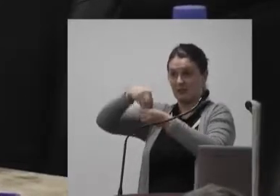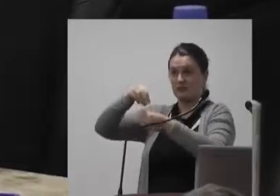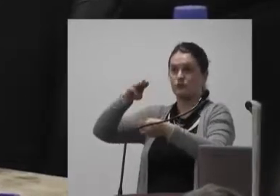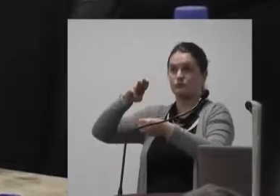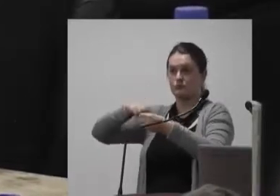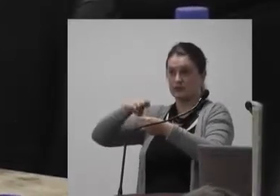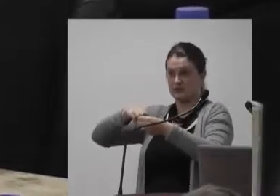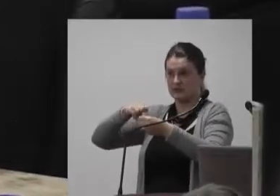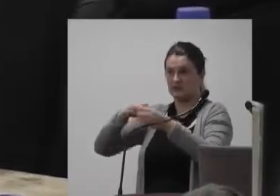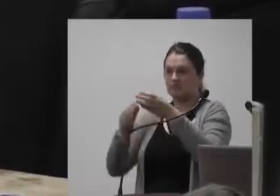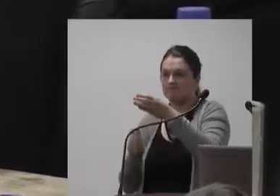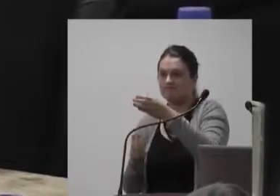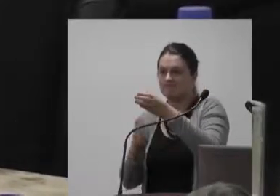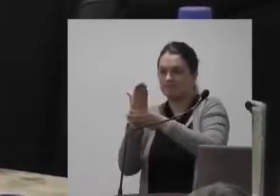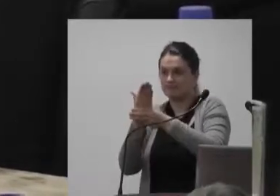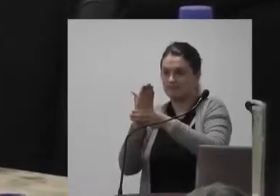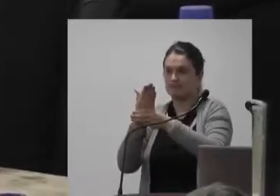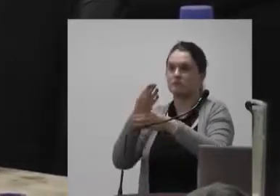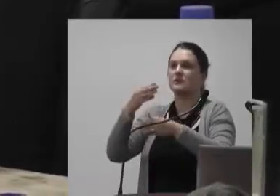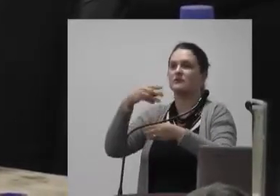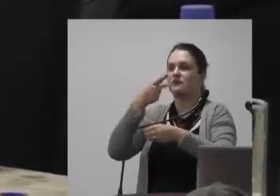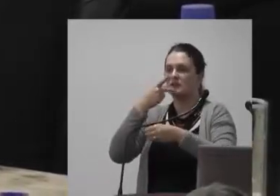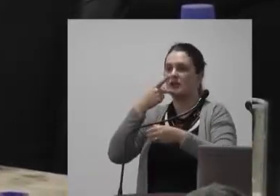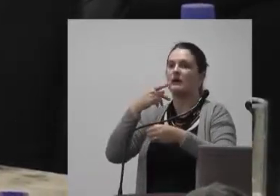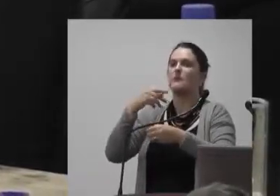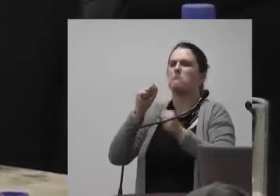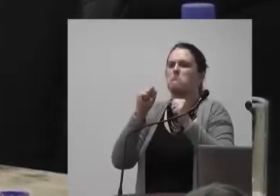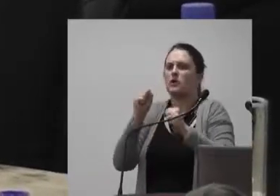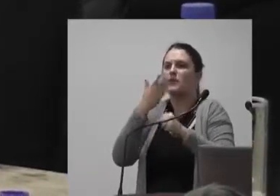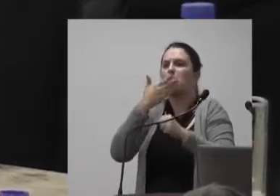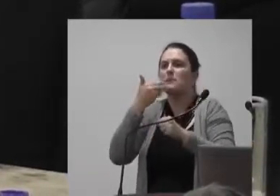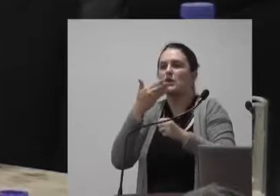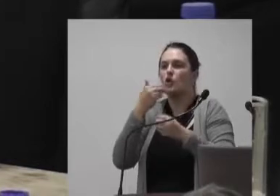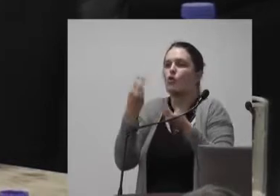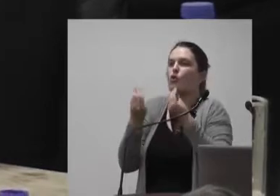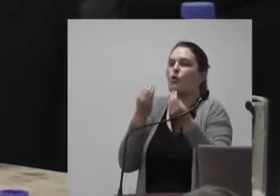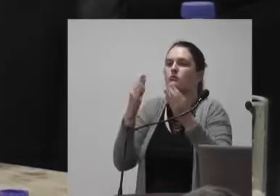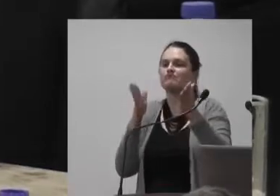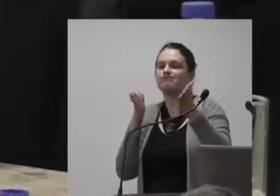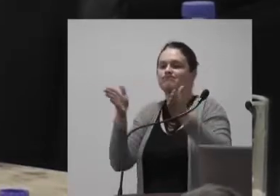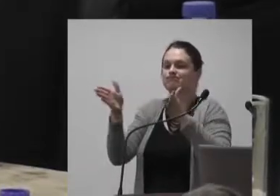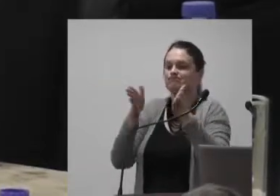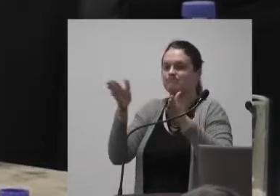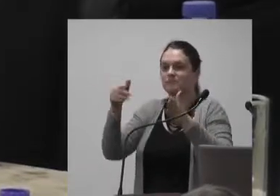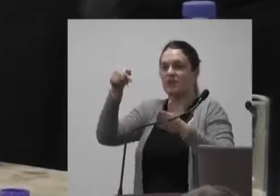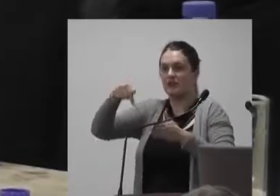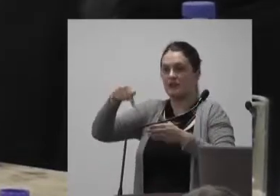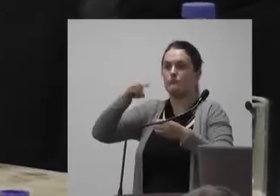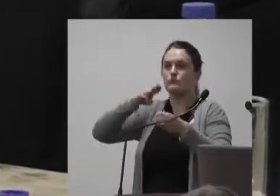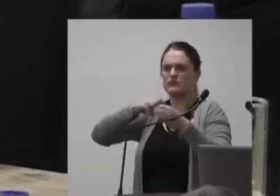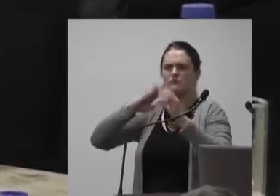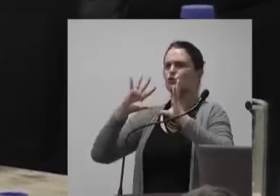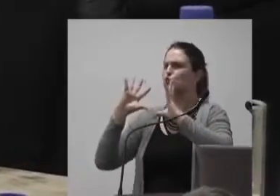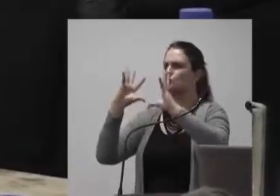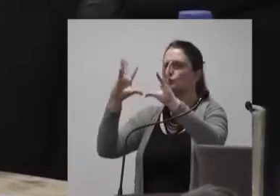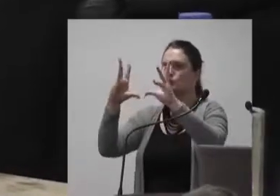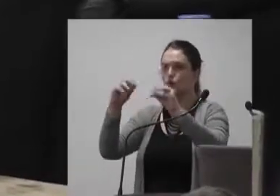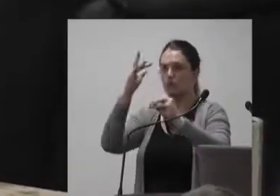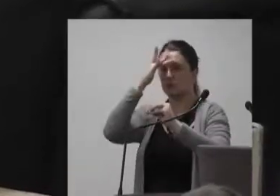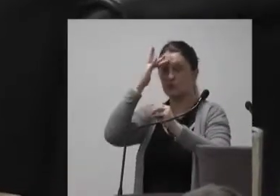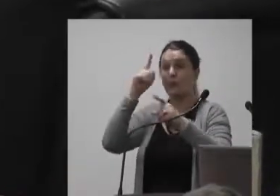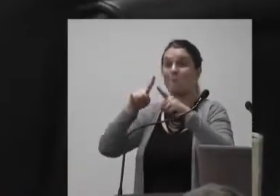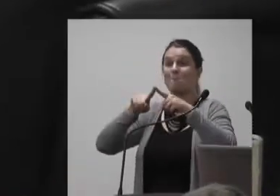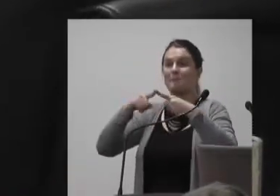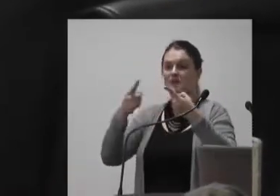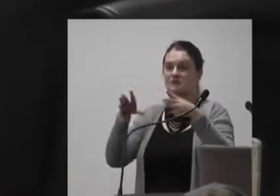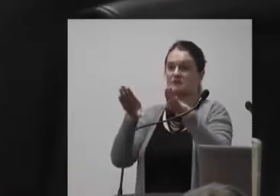municipal, criando o cargo a nível de poder melhorar o atendimento do município para todos, mas